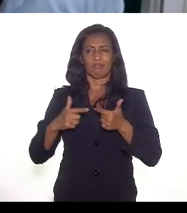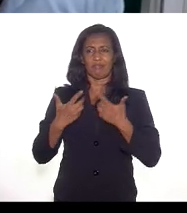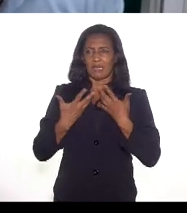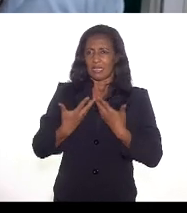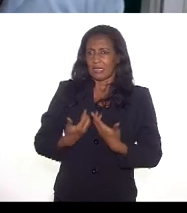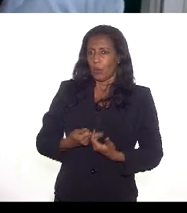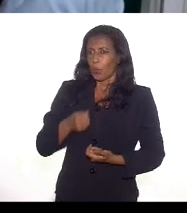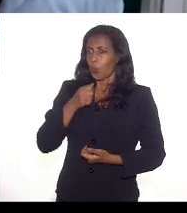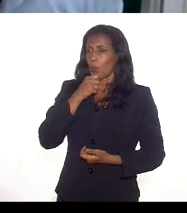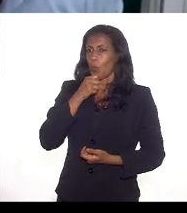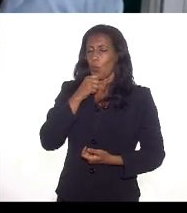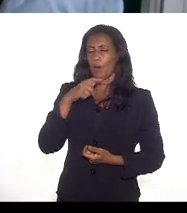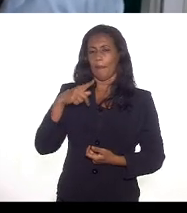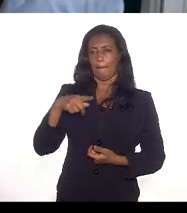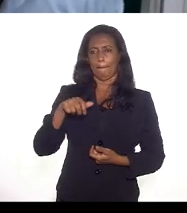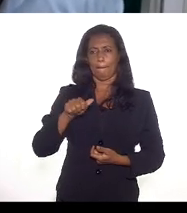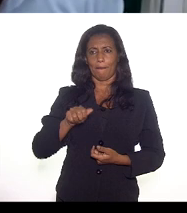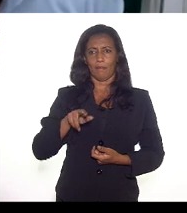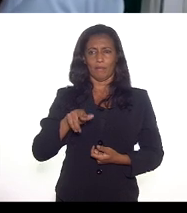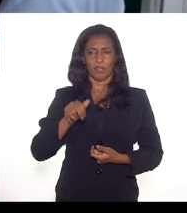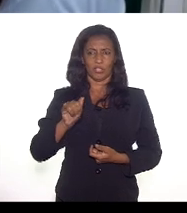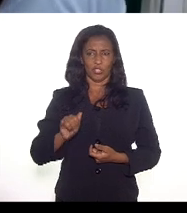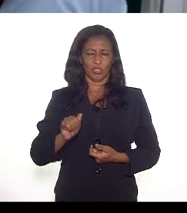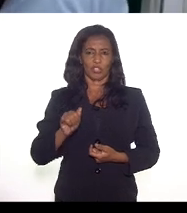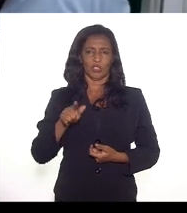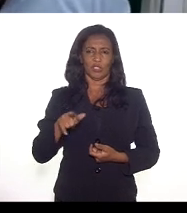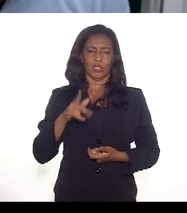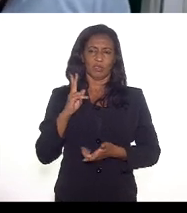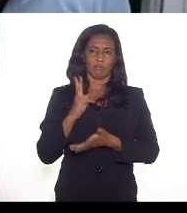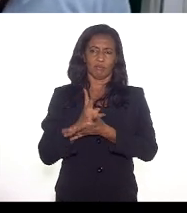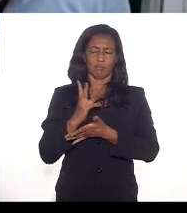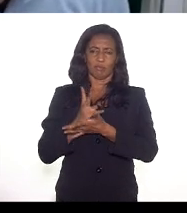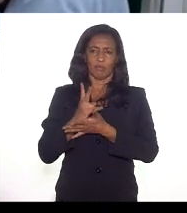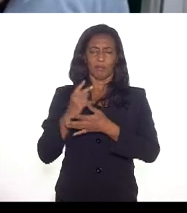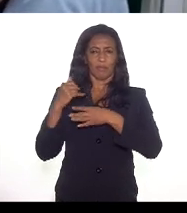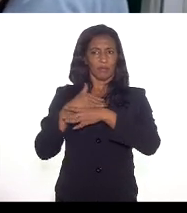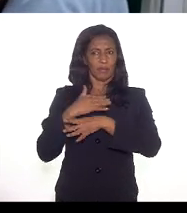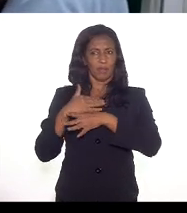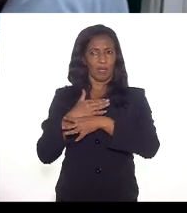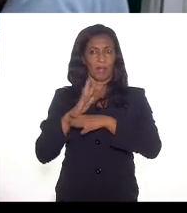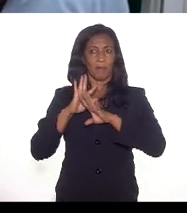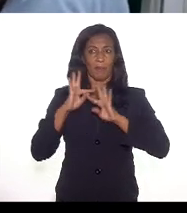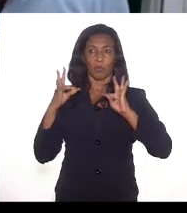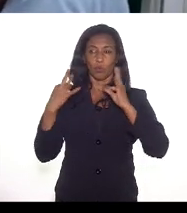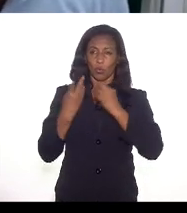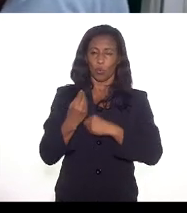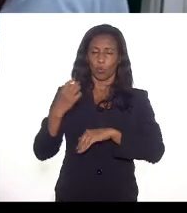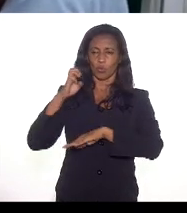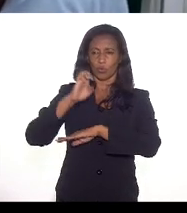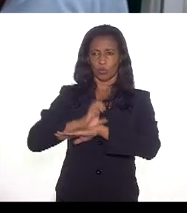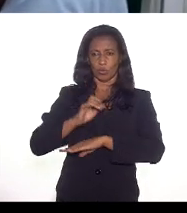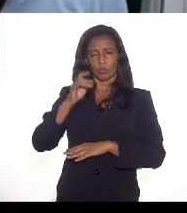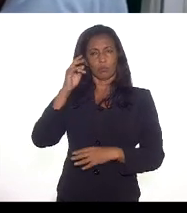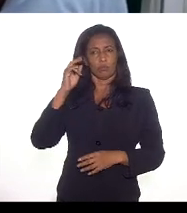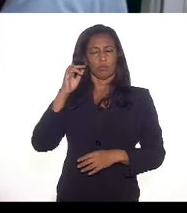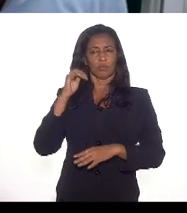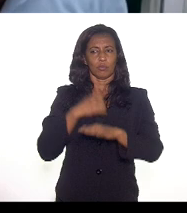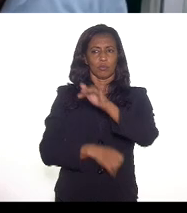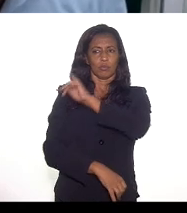incansável desse paratiense exemplar que foi, não só para a sua cidade, mas para todo o estado do Rio de